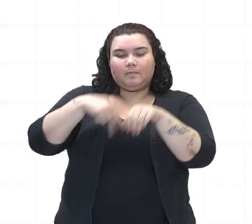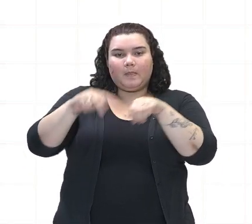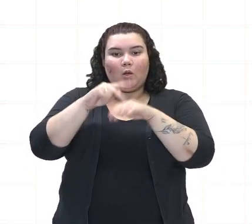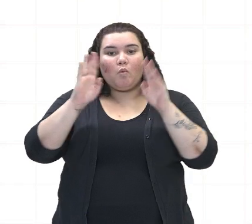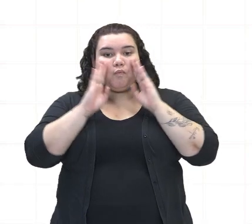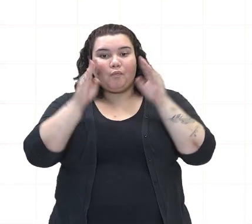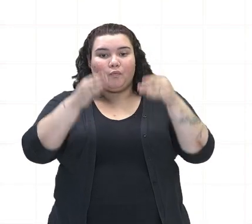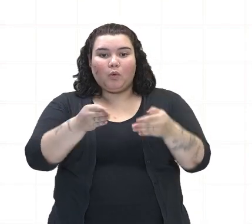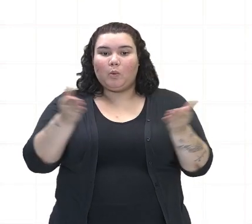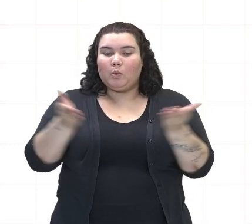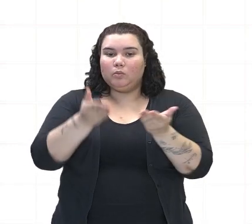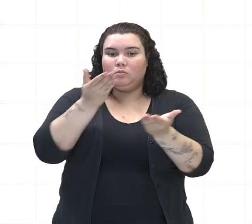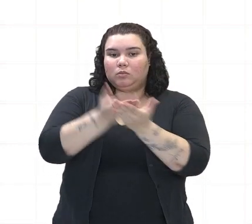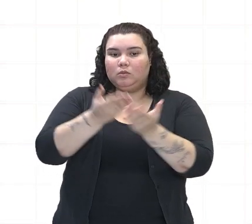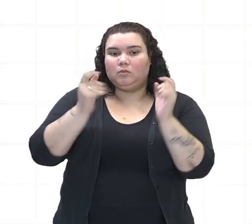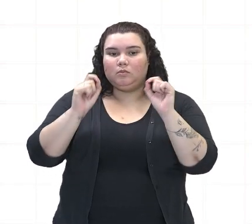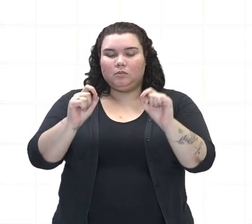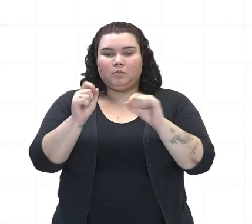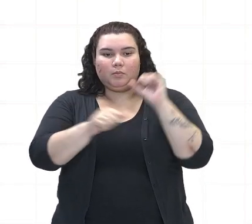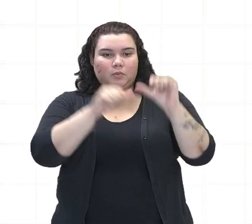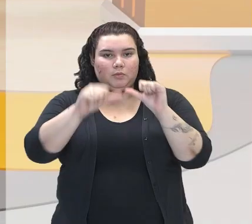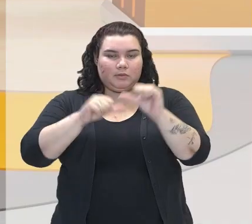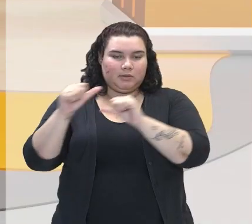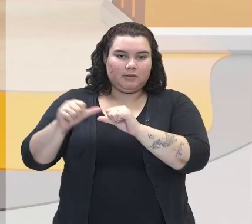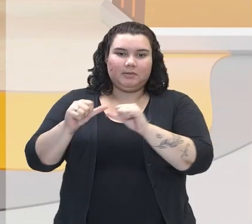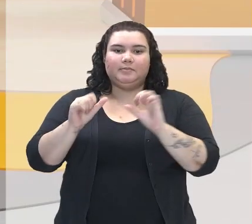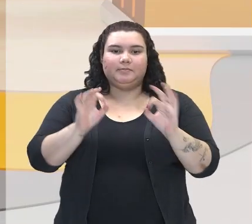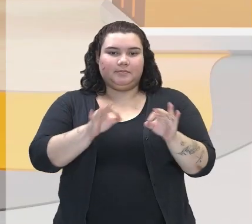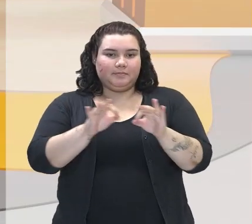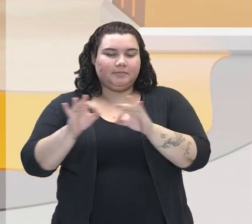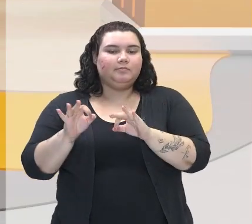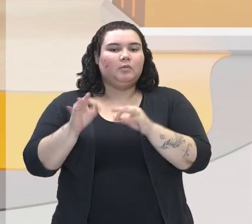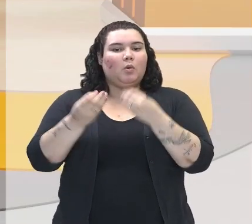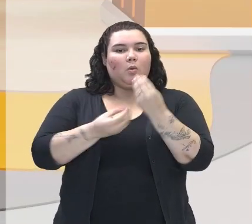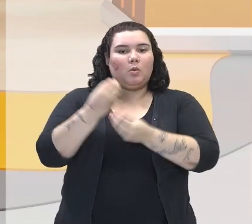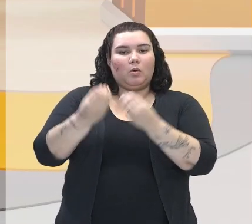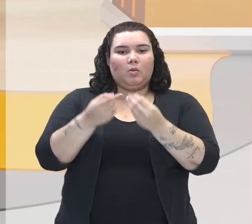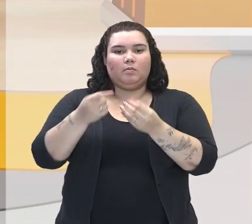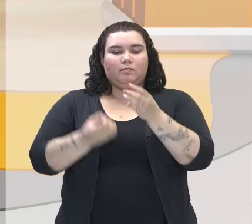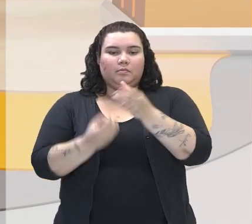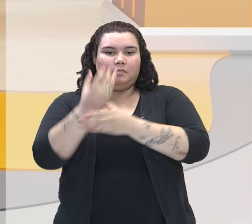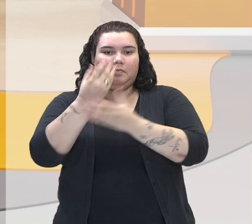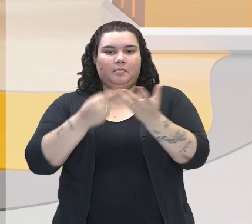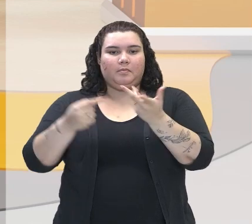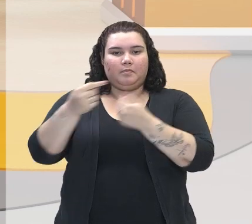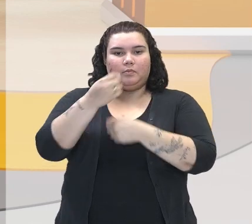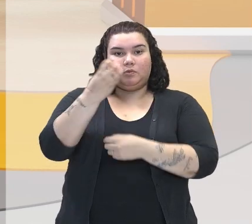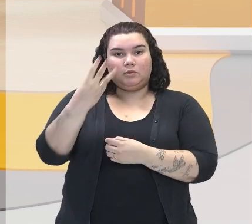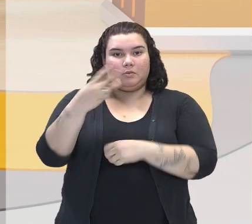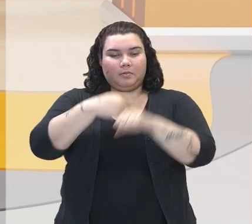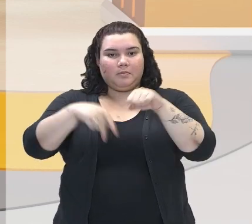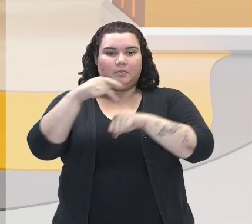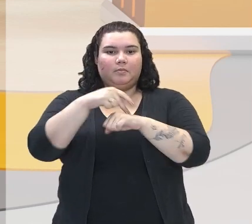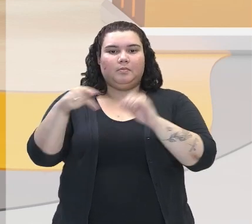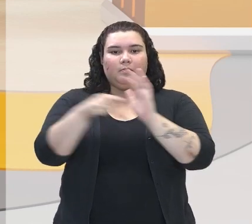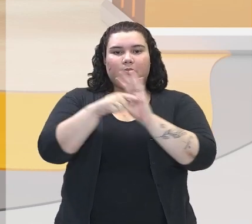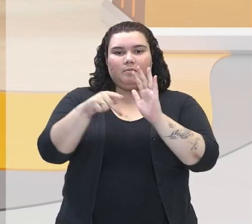foco dessa aula aqui é sobre transformações mesmo, né? Como é que é a produção de riqueza desses 3 países, dos